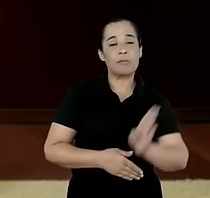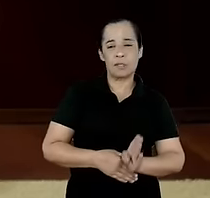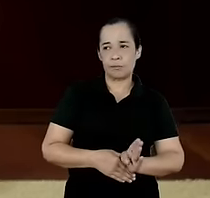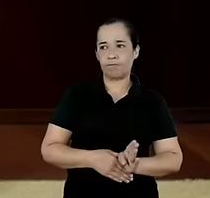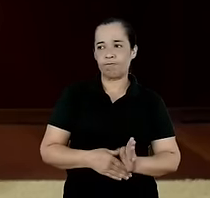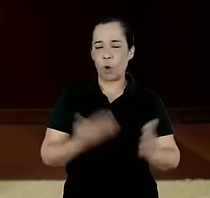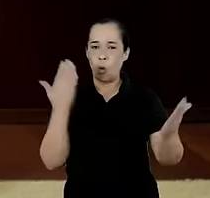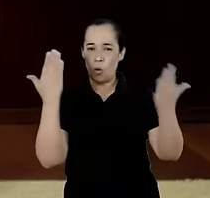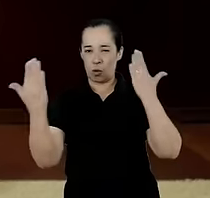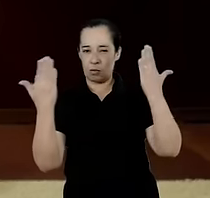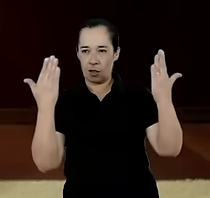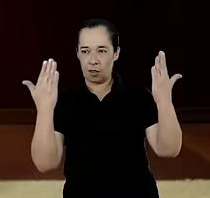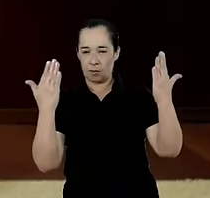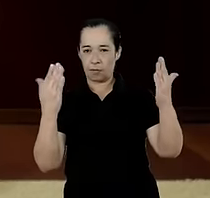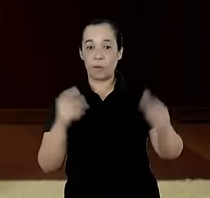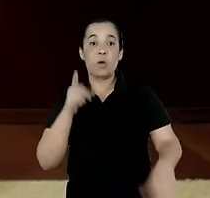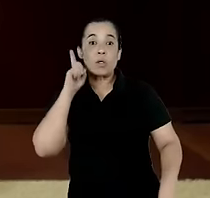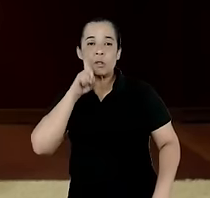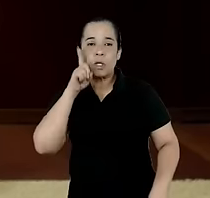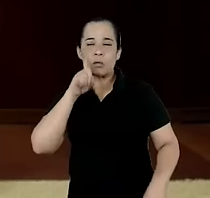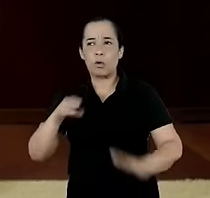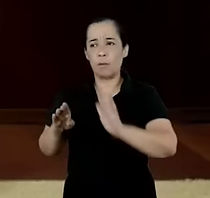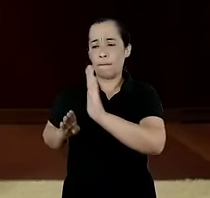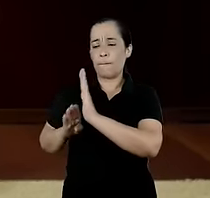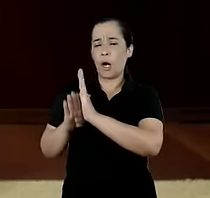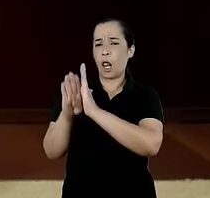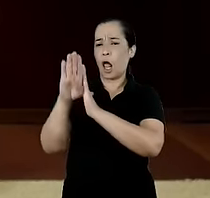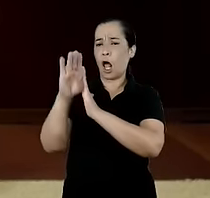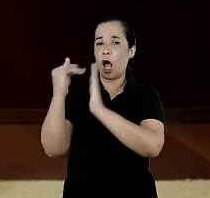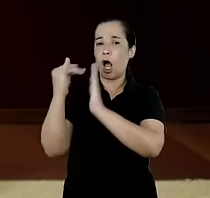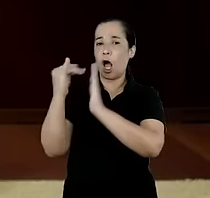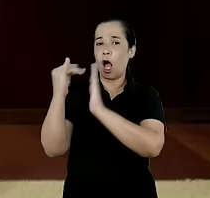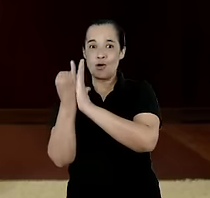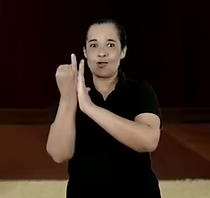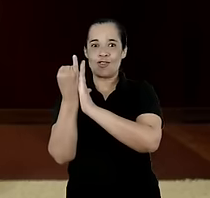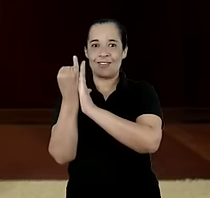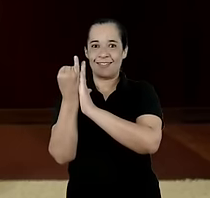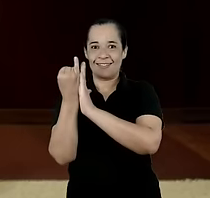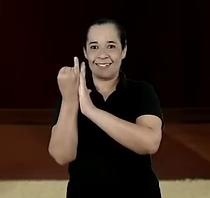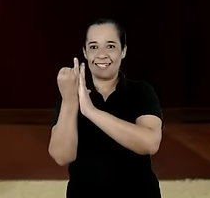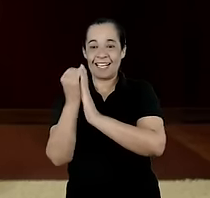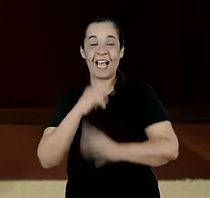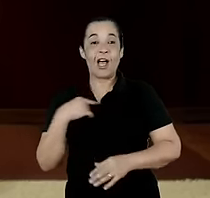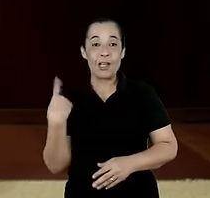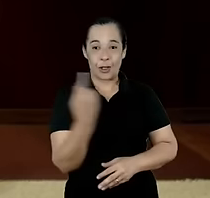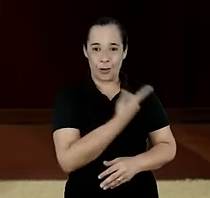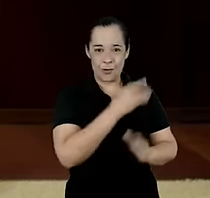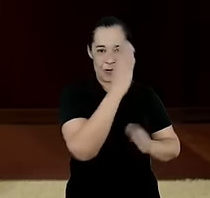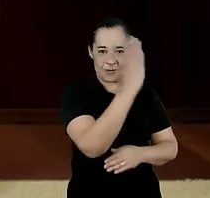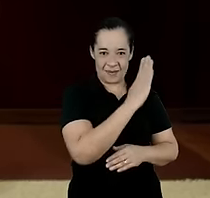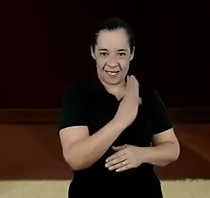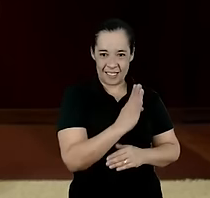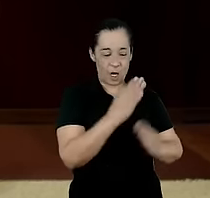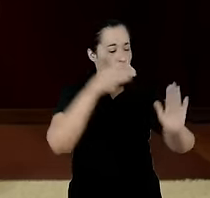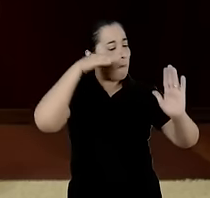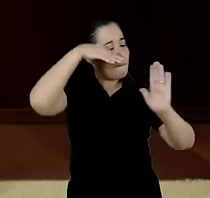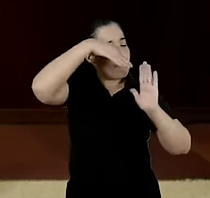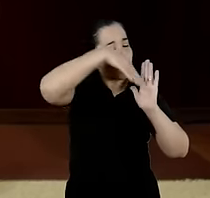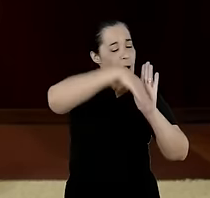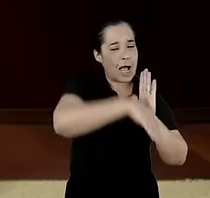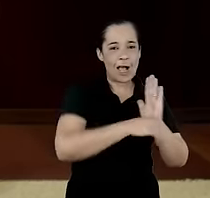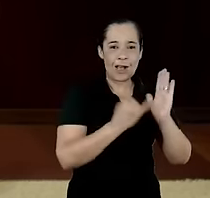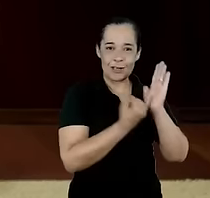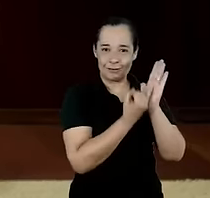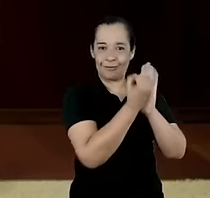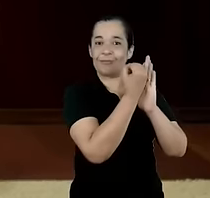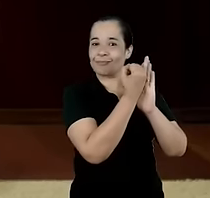processo de de altas né e o Brasil já iniciou o processo de cortes né então na sua visão O que que você pode entender sobre se existe